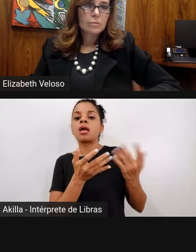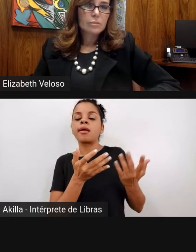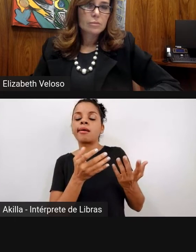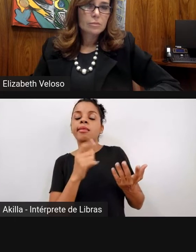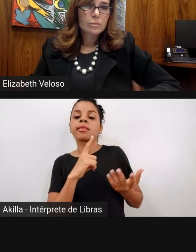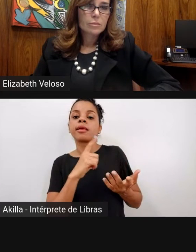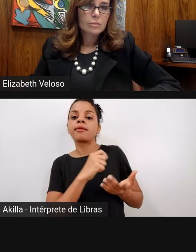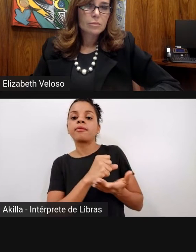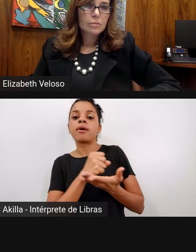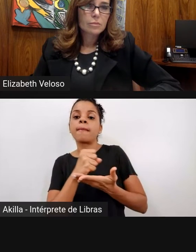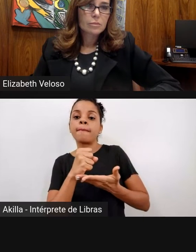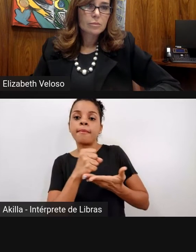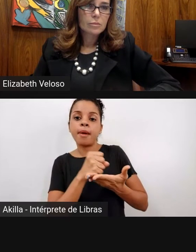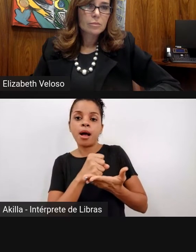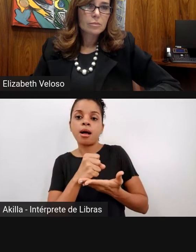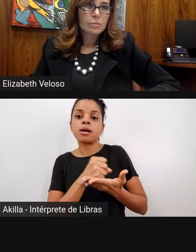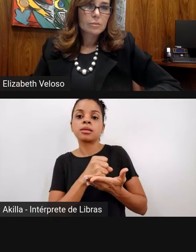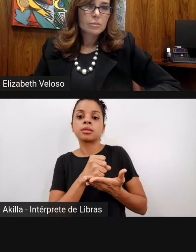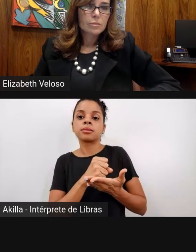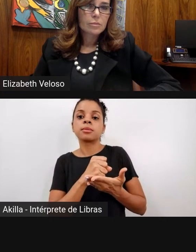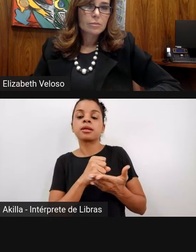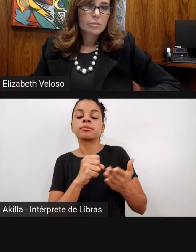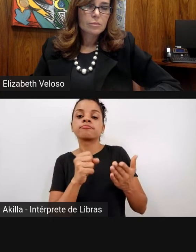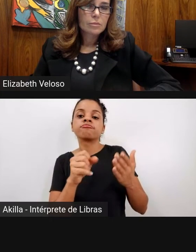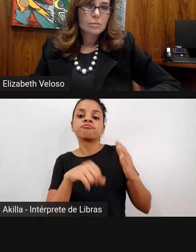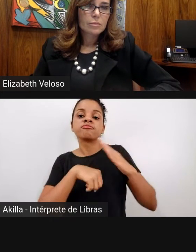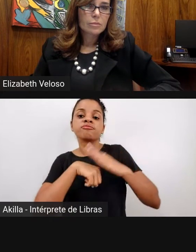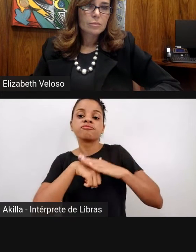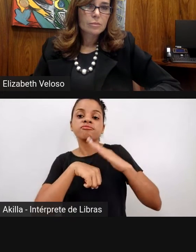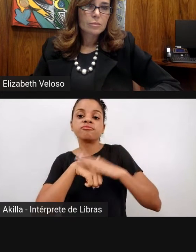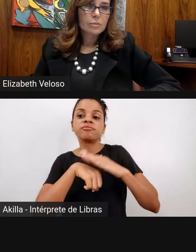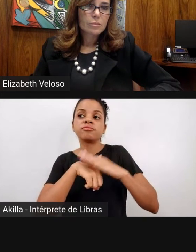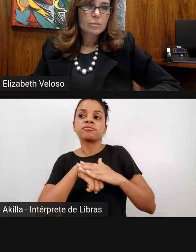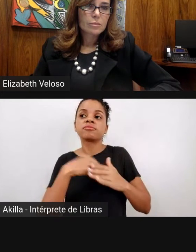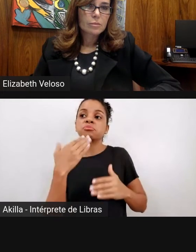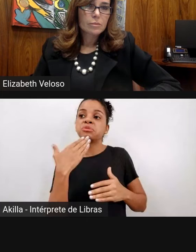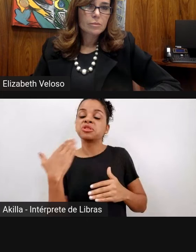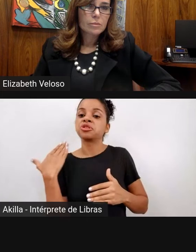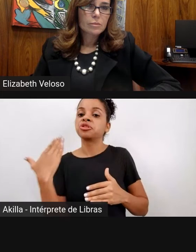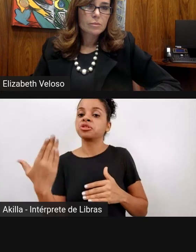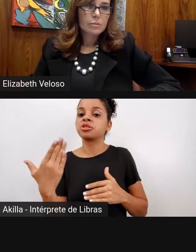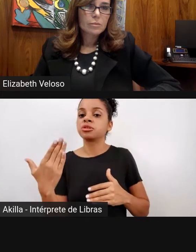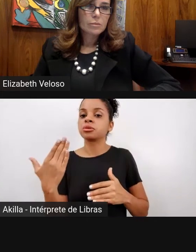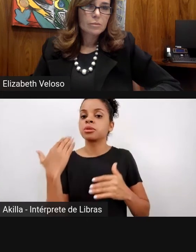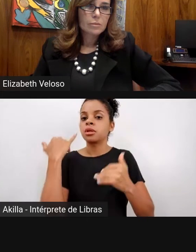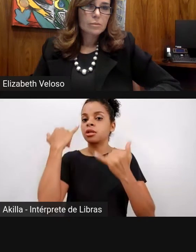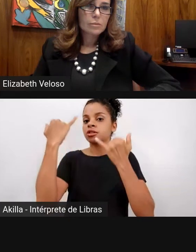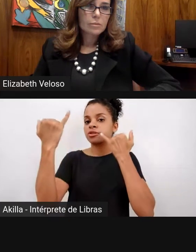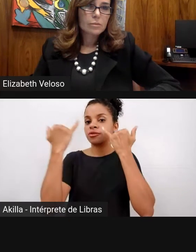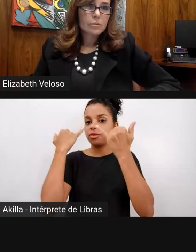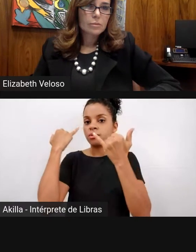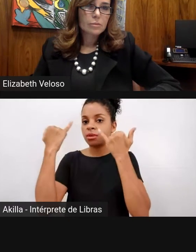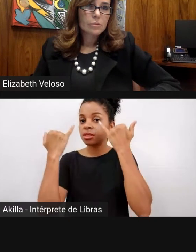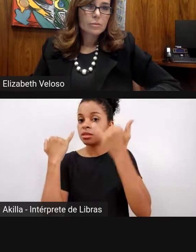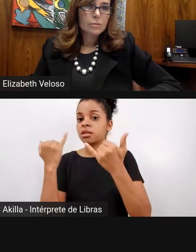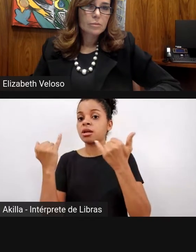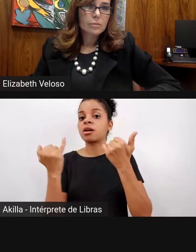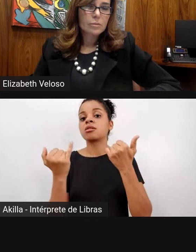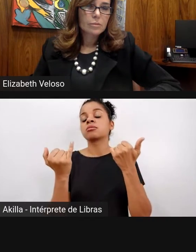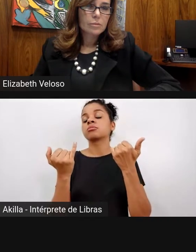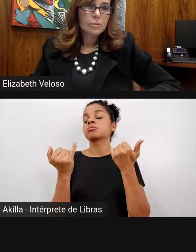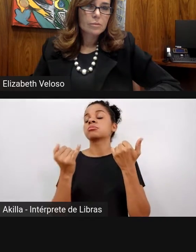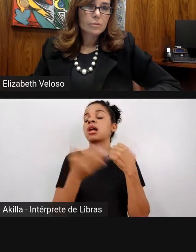para fazerem ali requerimentos de informação, para entrarem com representação no Ministério Público,